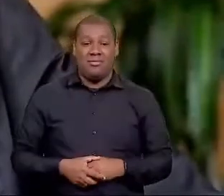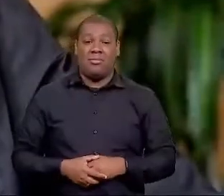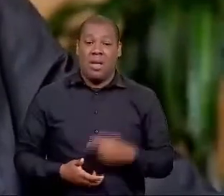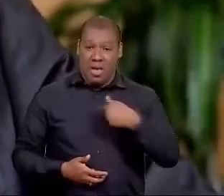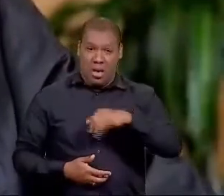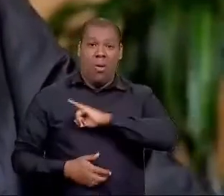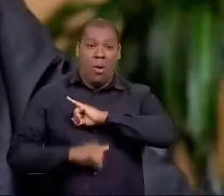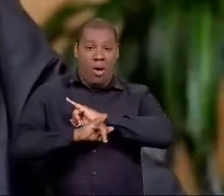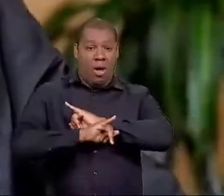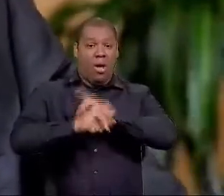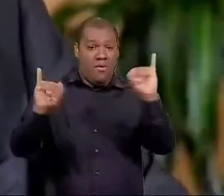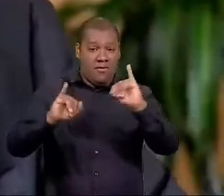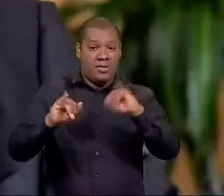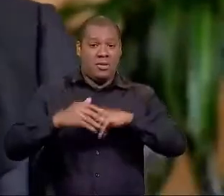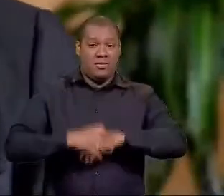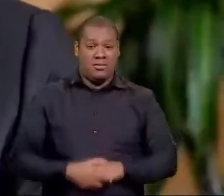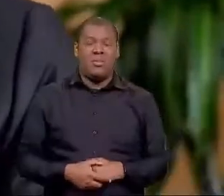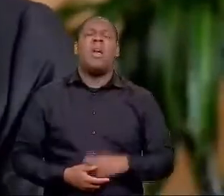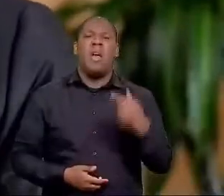e convicção.